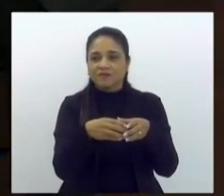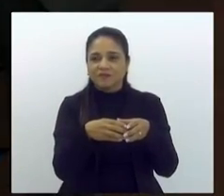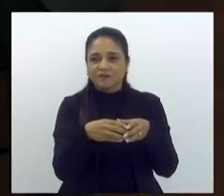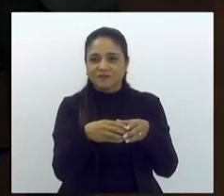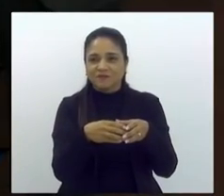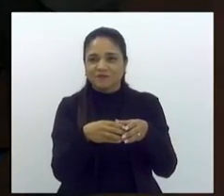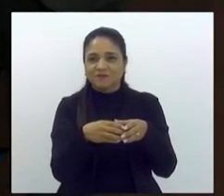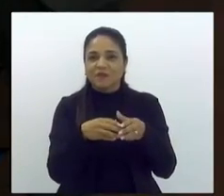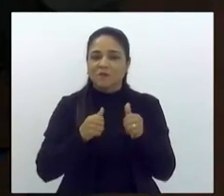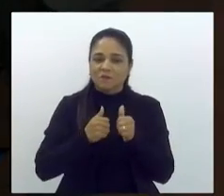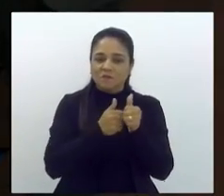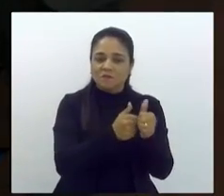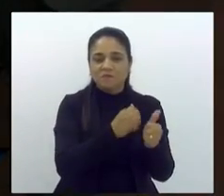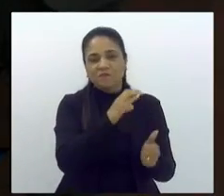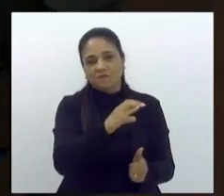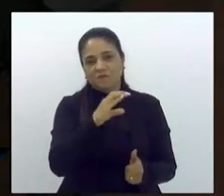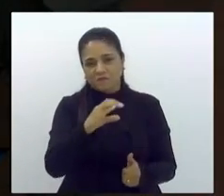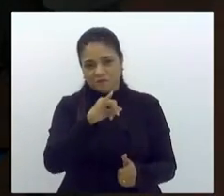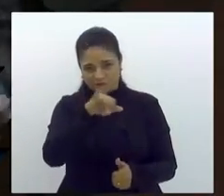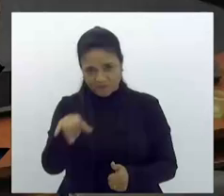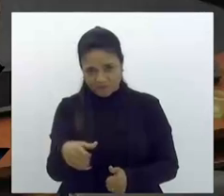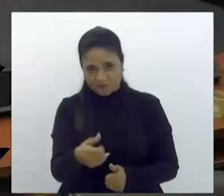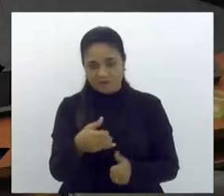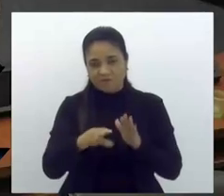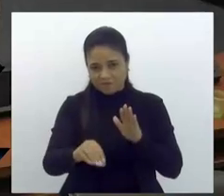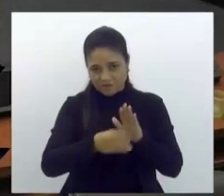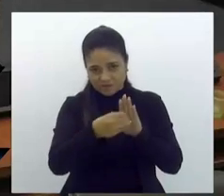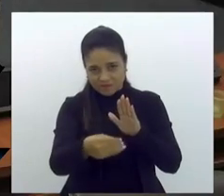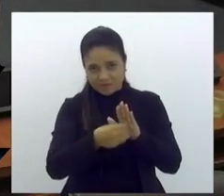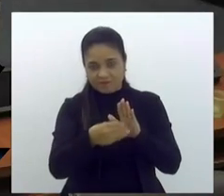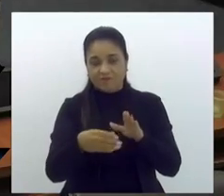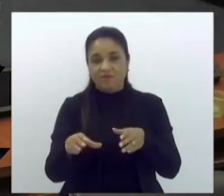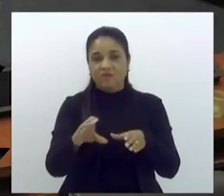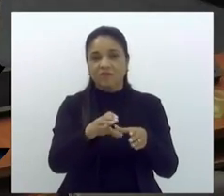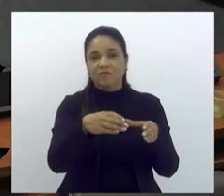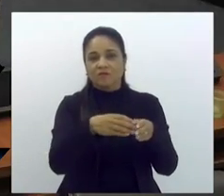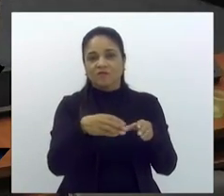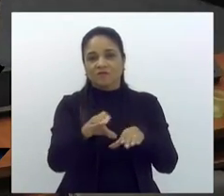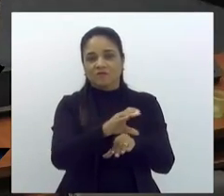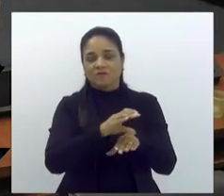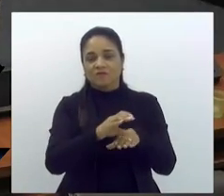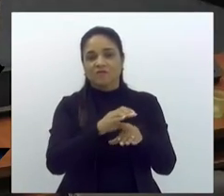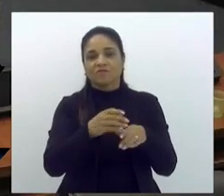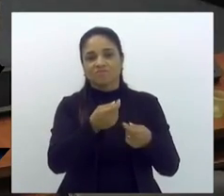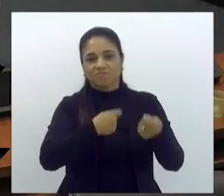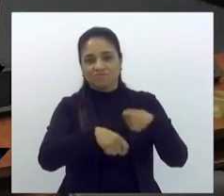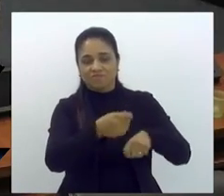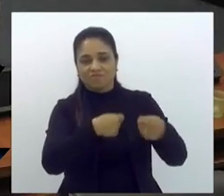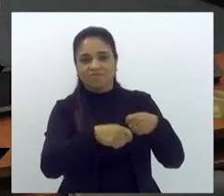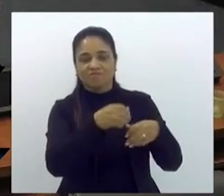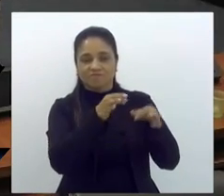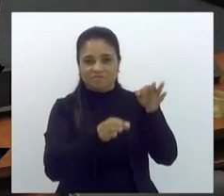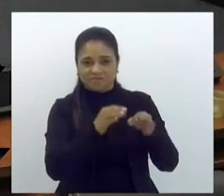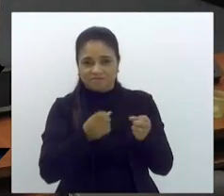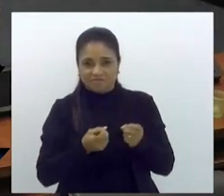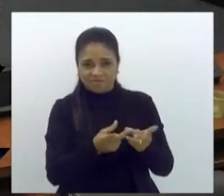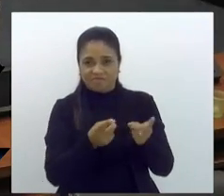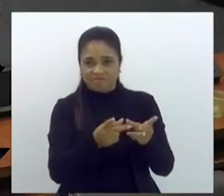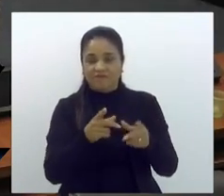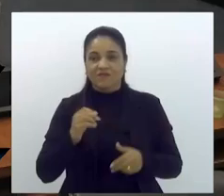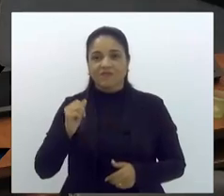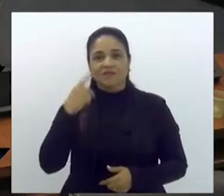acompanhar o Aparecida ccj presidente ela comissão de Economia indústria Deputado Anderson Moraes